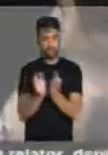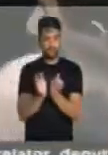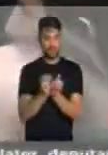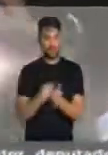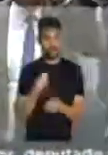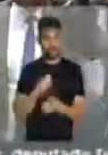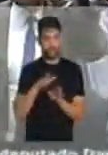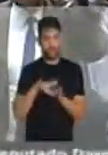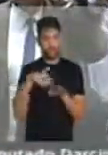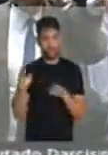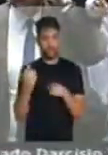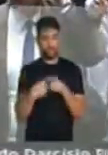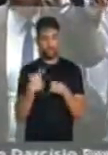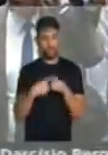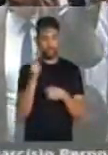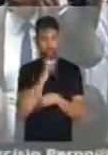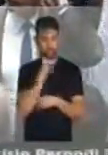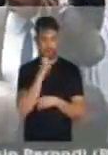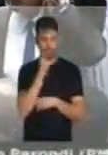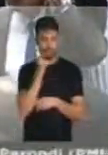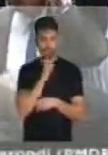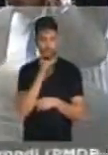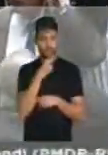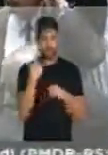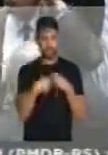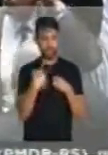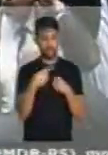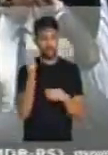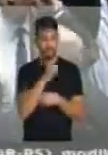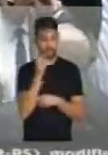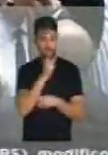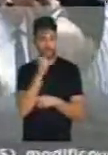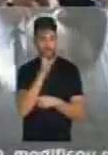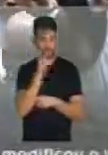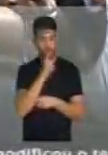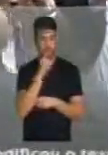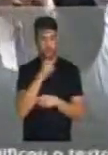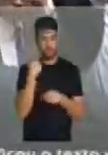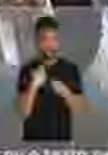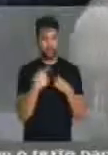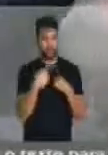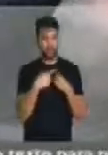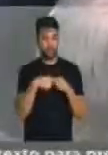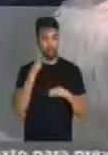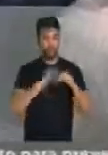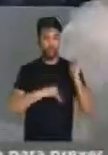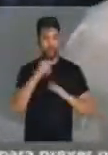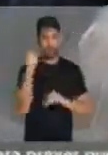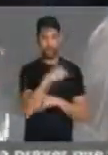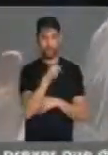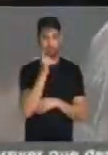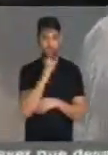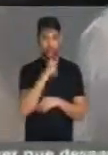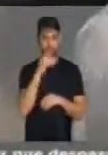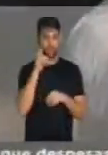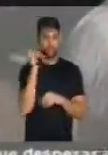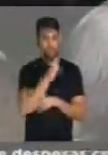está aqui, é porque está mentindo. É porque está mentindo. É a prática deles.